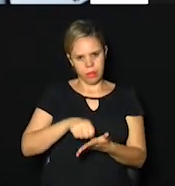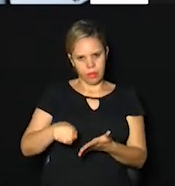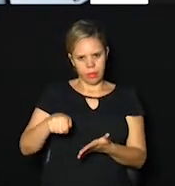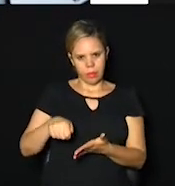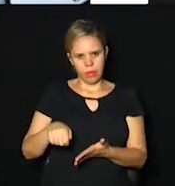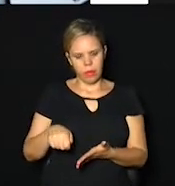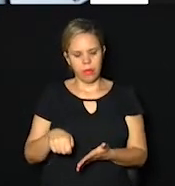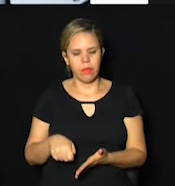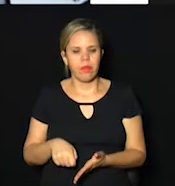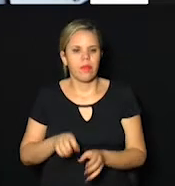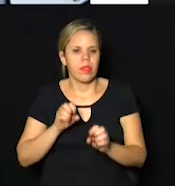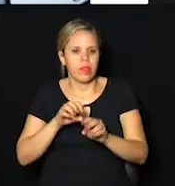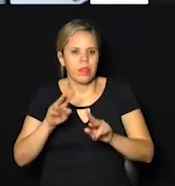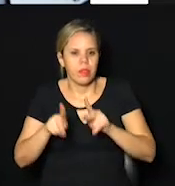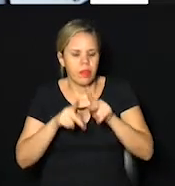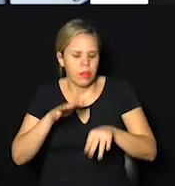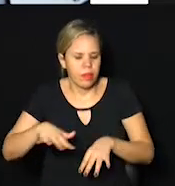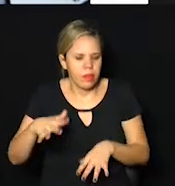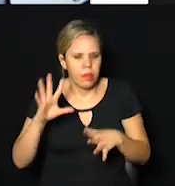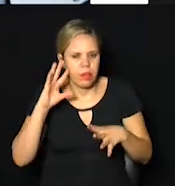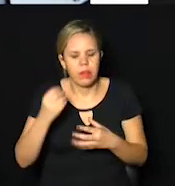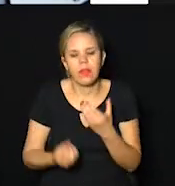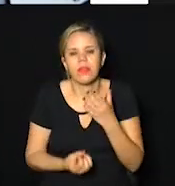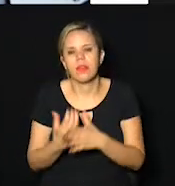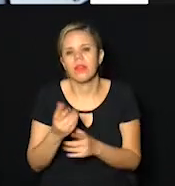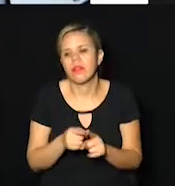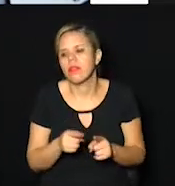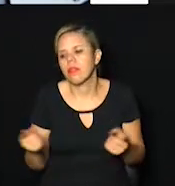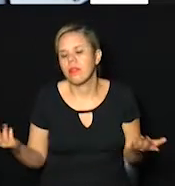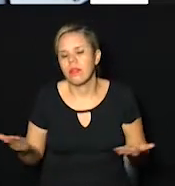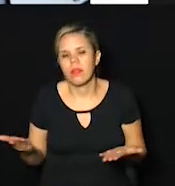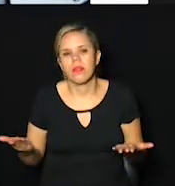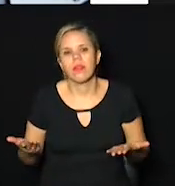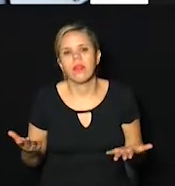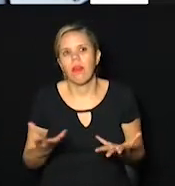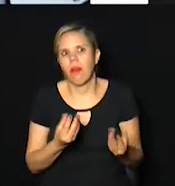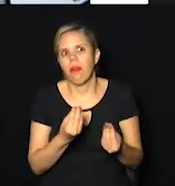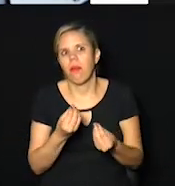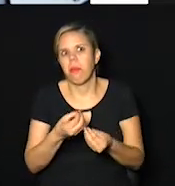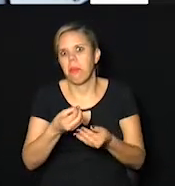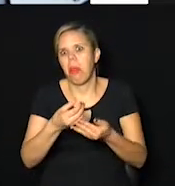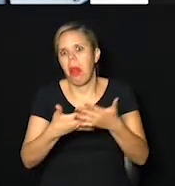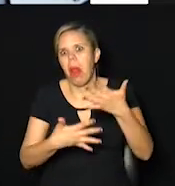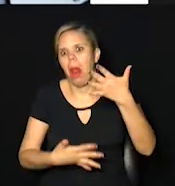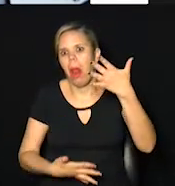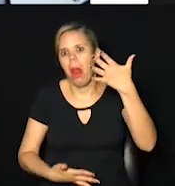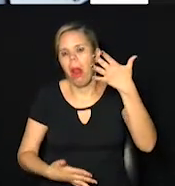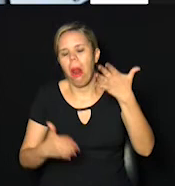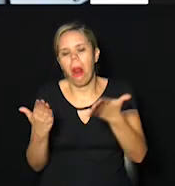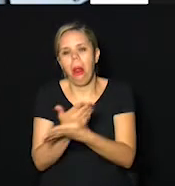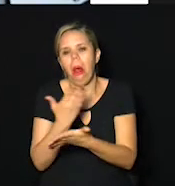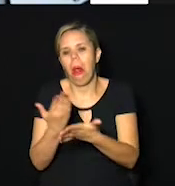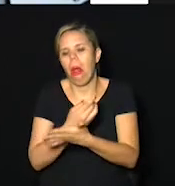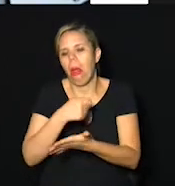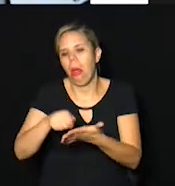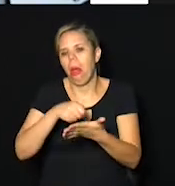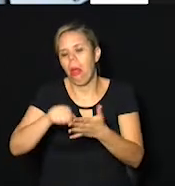para compreender esse cenário que a gente está vivendo, inclusive agora, é muita gente, tá? A gente poderia fazer